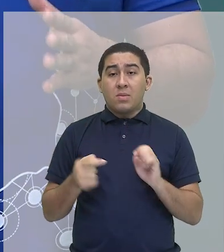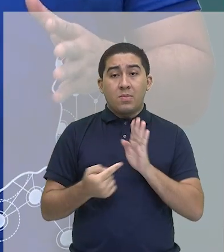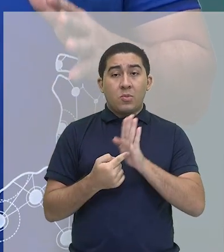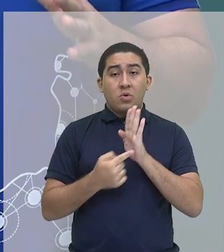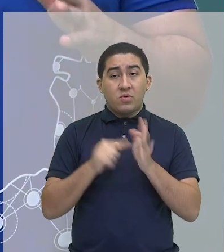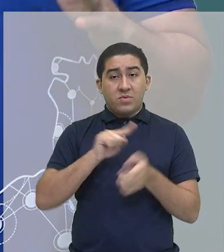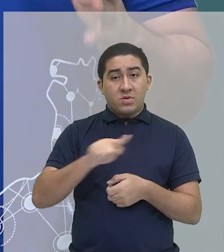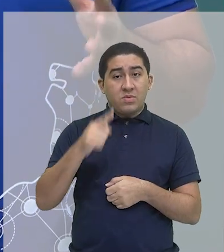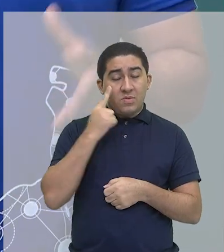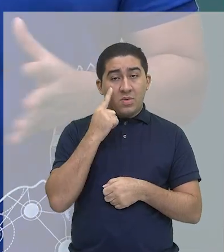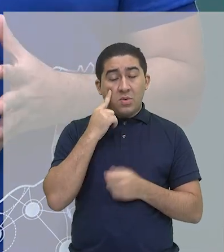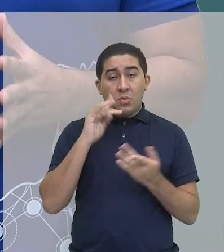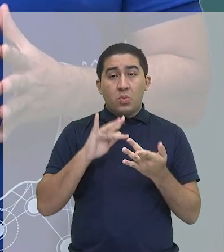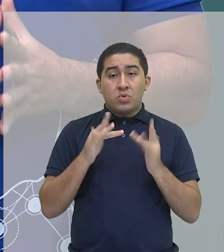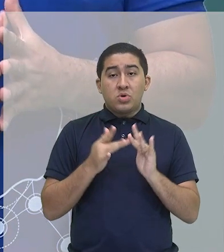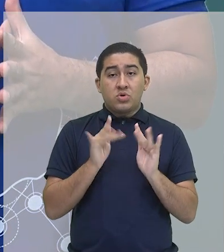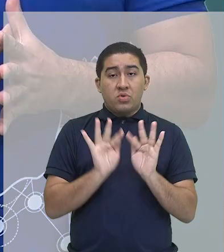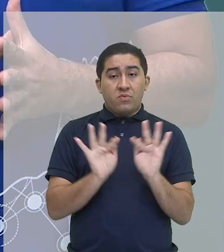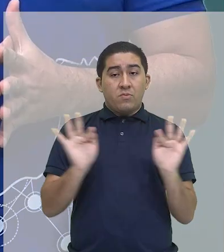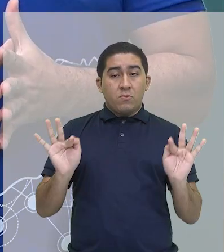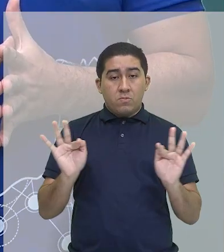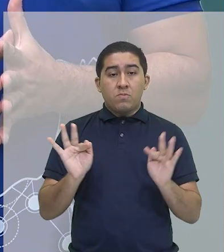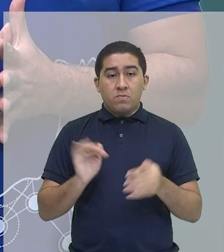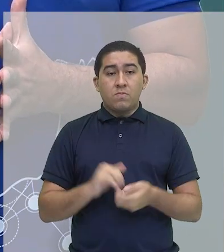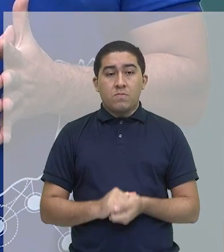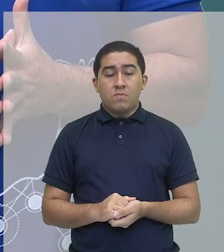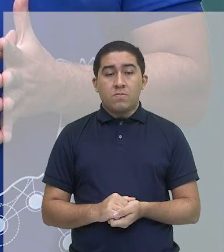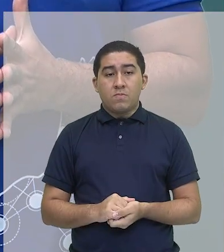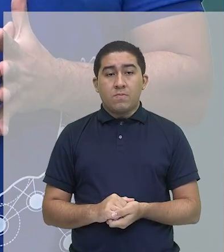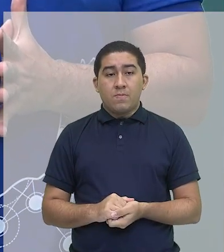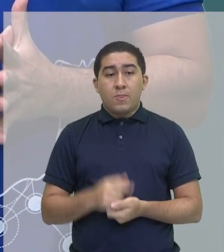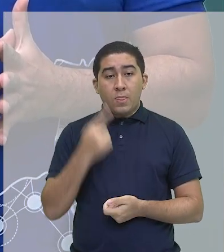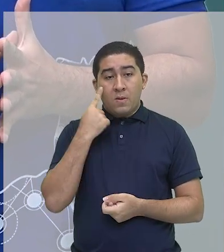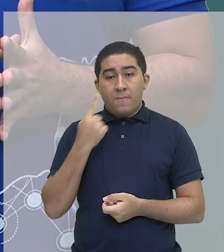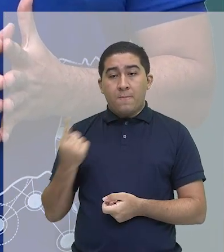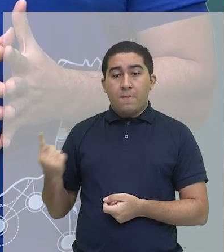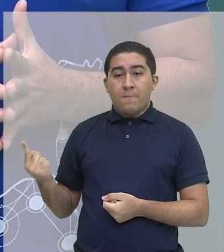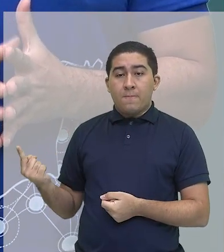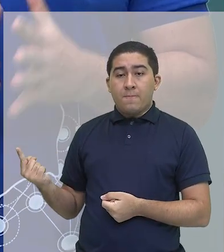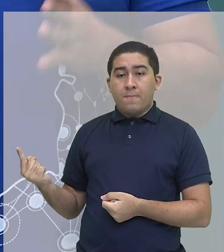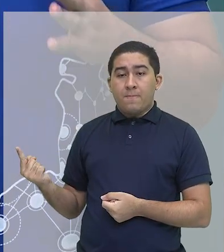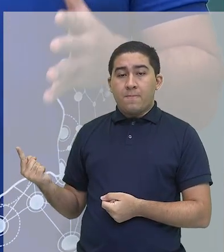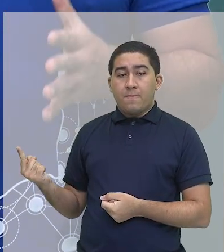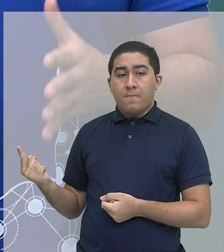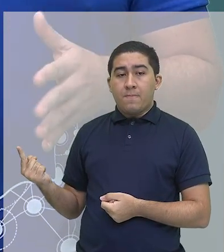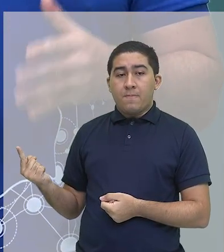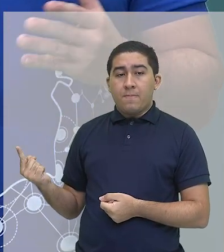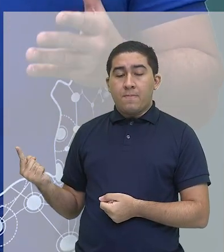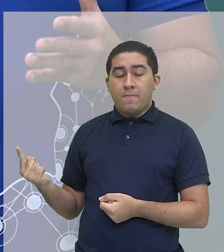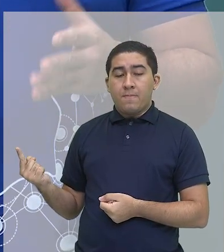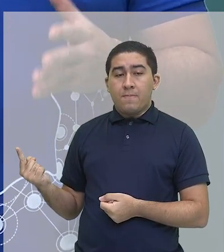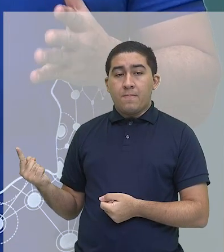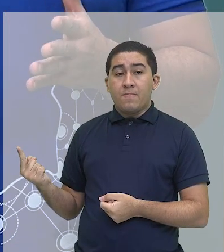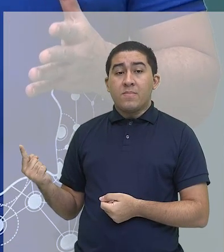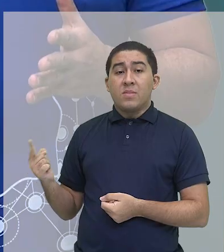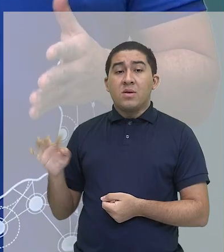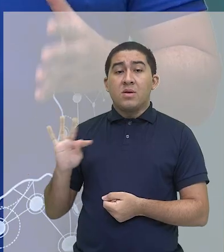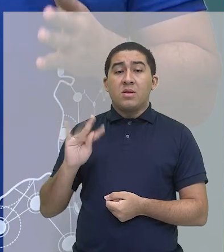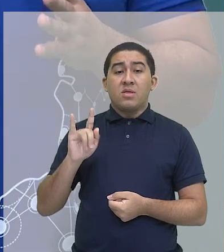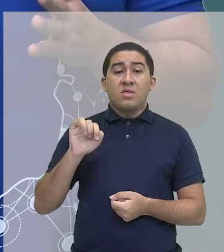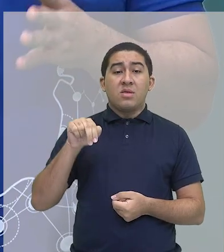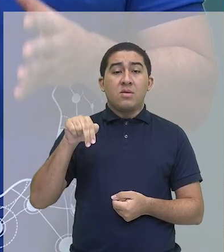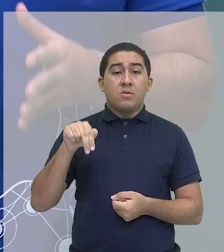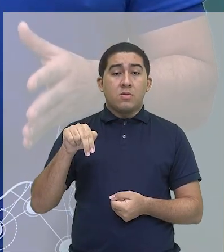para vocês aqui contextualizado, ok? Esta situação. Olha só. Tom is o quê? O que ele